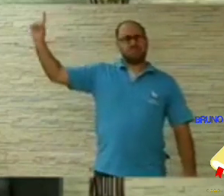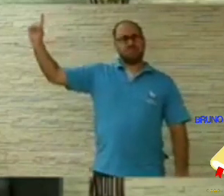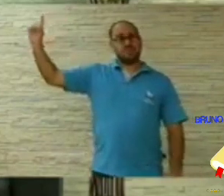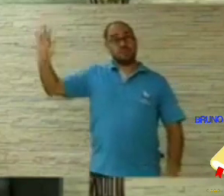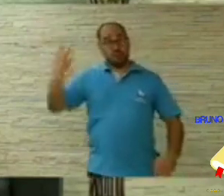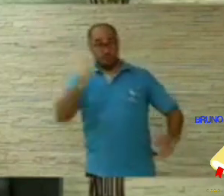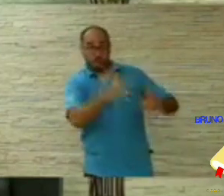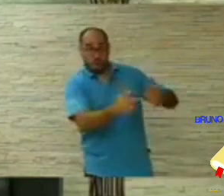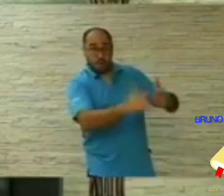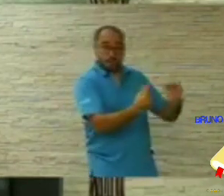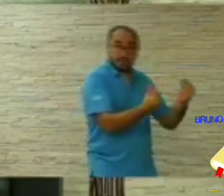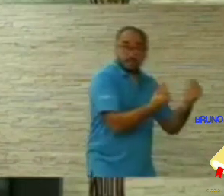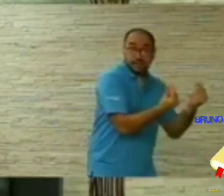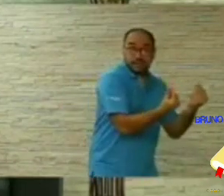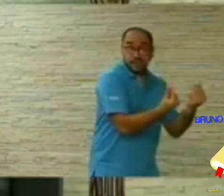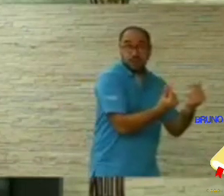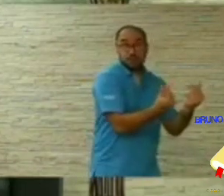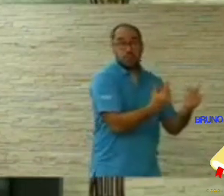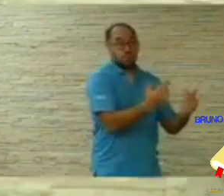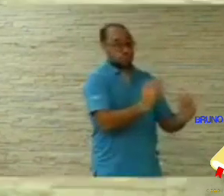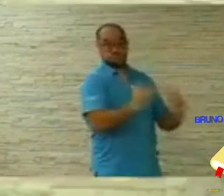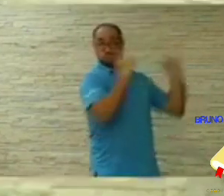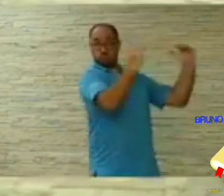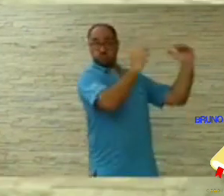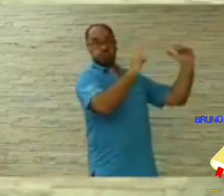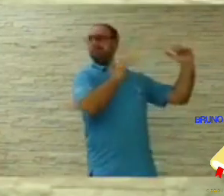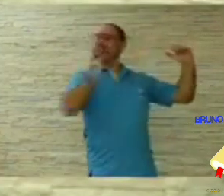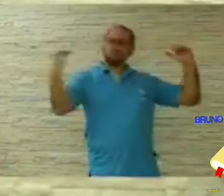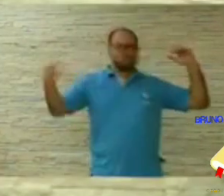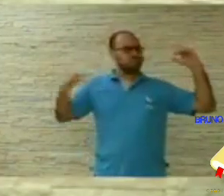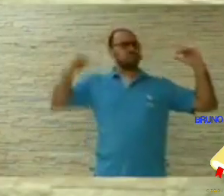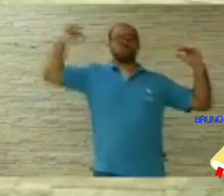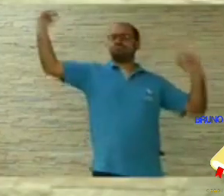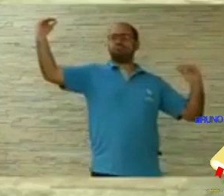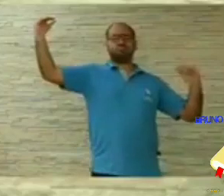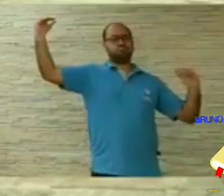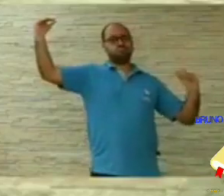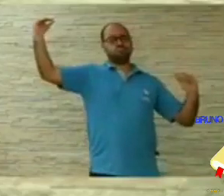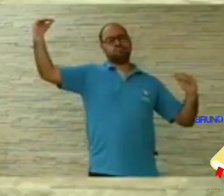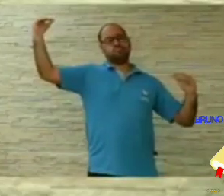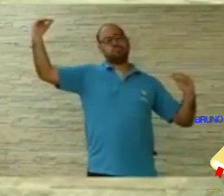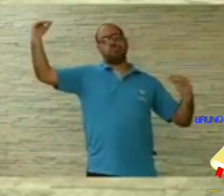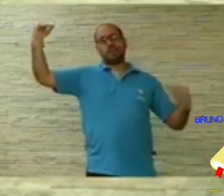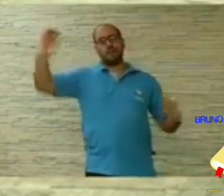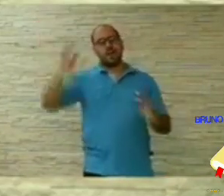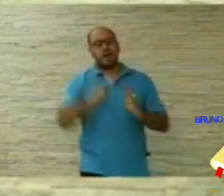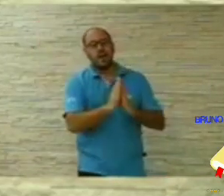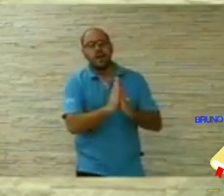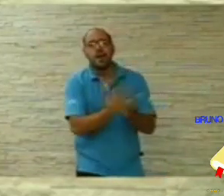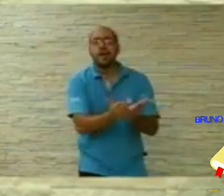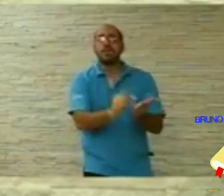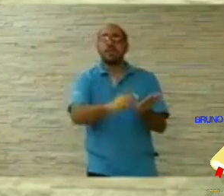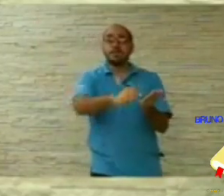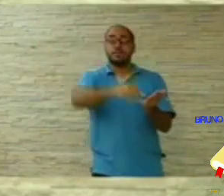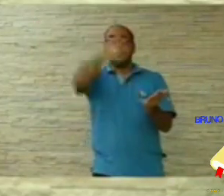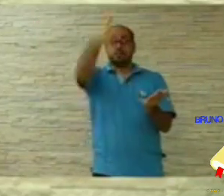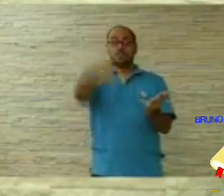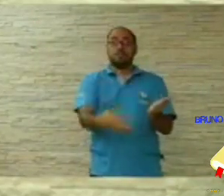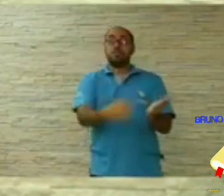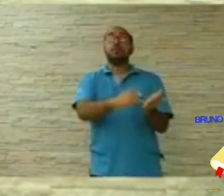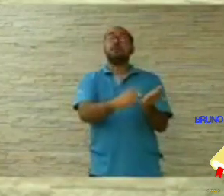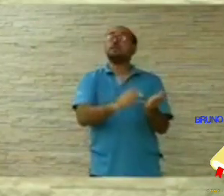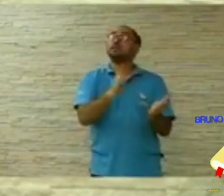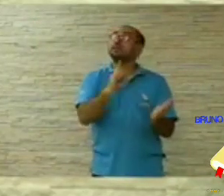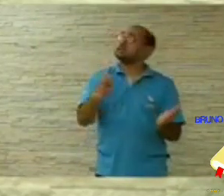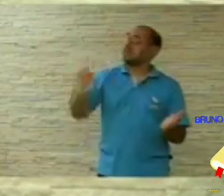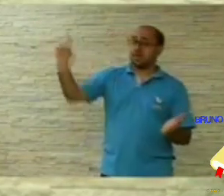financeiros, problemas de saúde, problemas emocionais. O que a Bíblia está dizendo é que o nosso Deus é maior do que